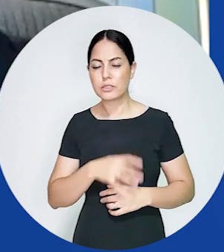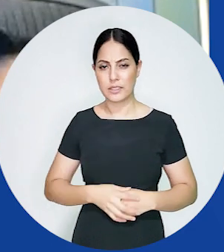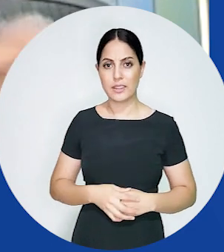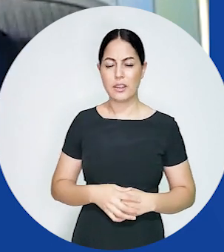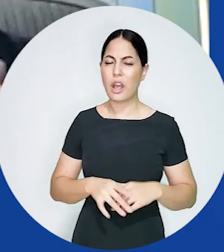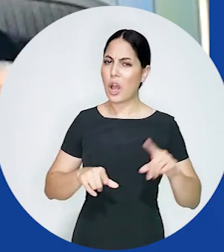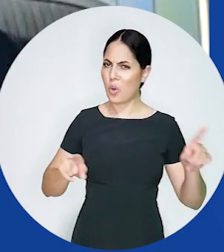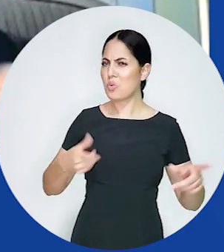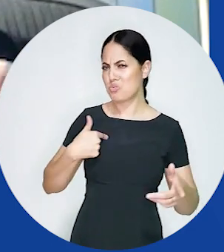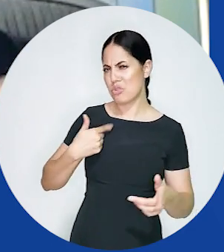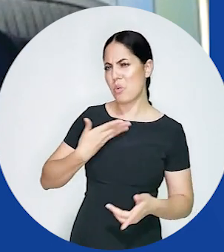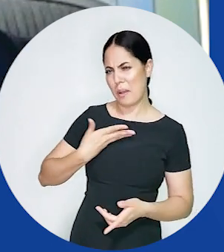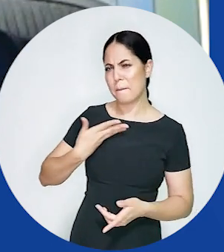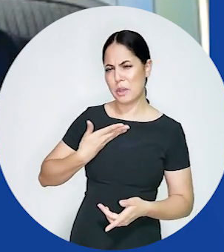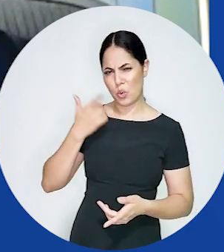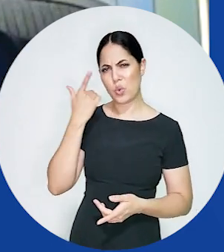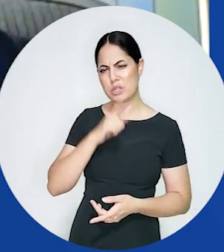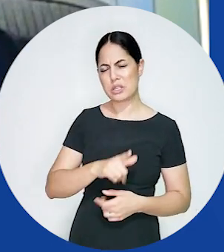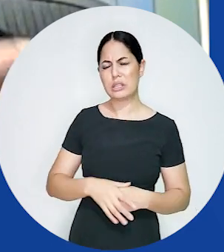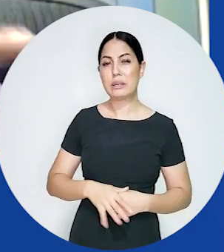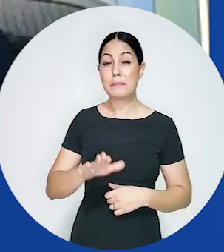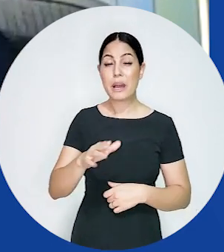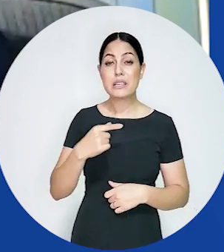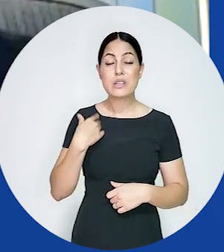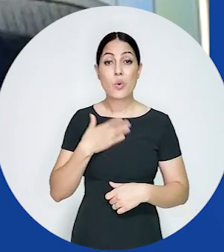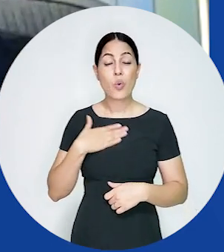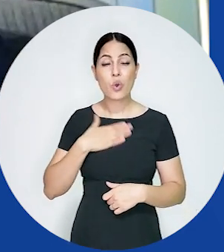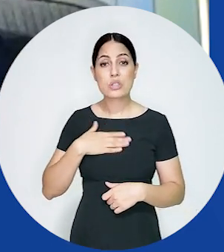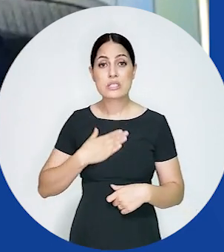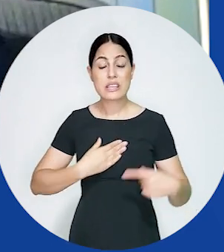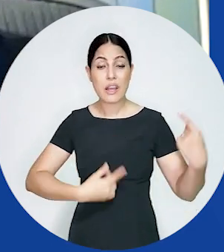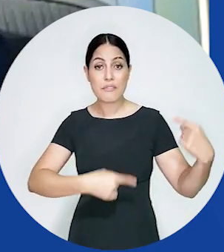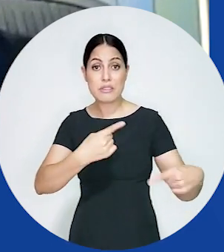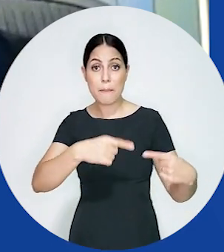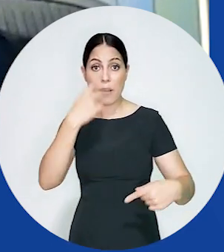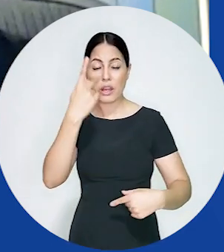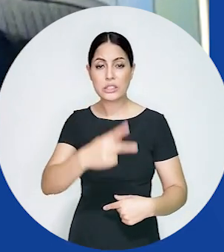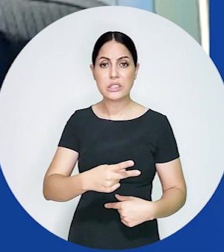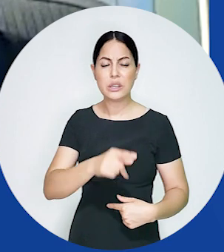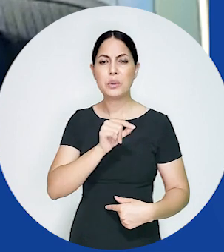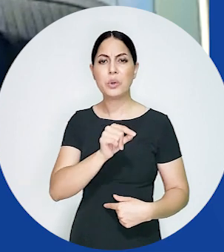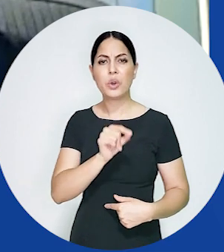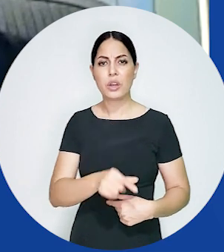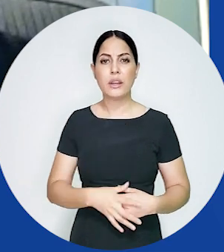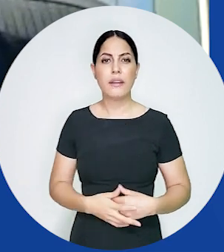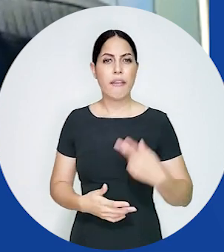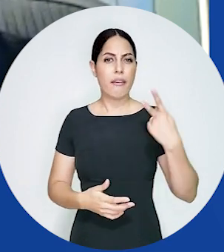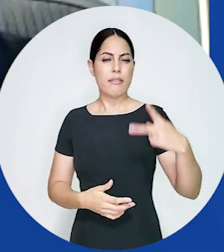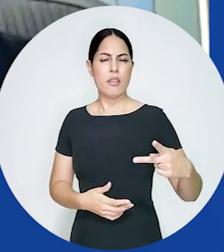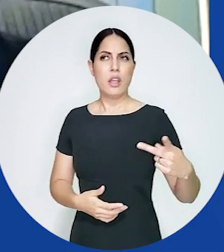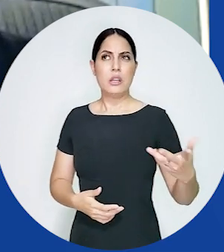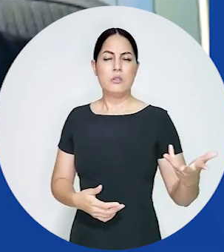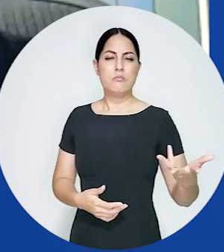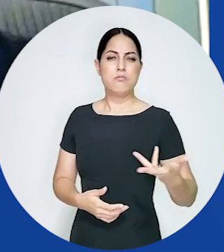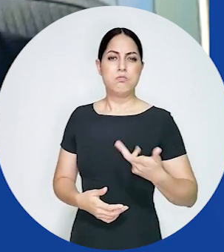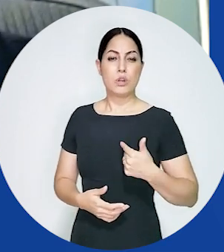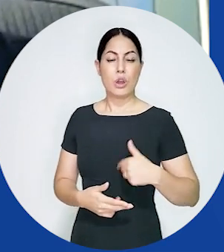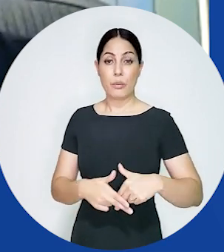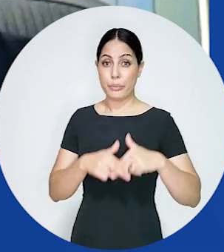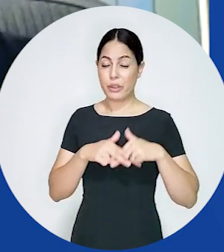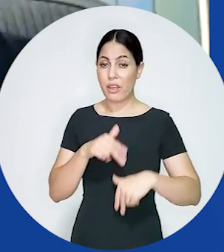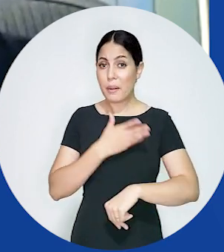Alguns. Fiquei amigo. Mas eu gostava de ver os debates abstratos deles, que não eram abstratos,